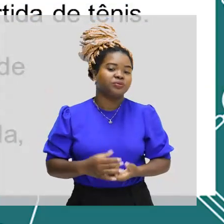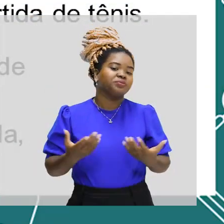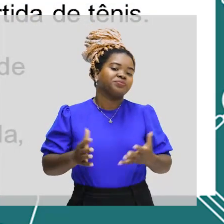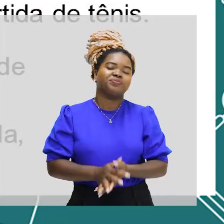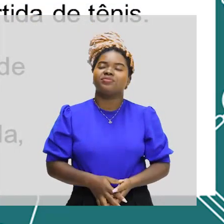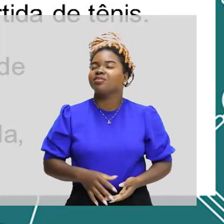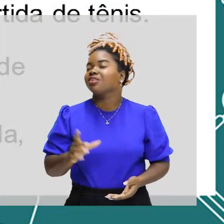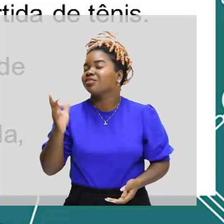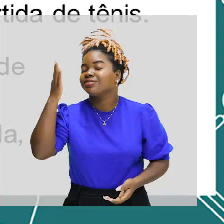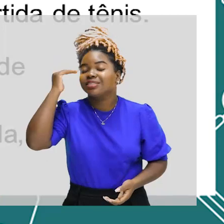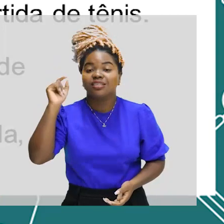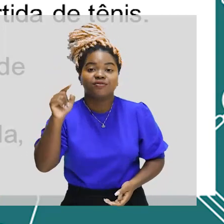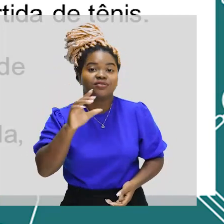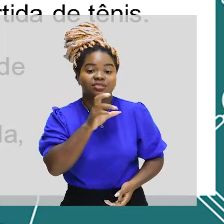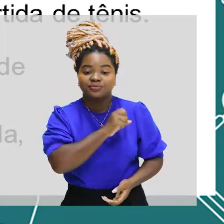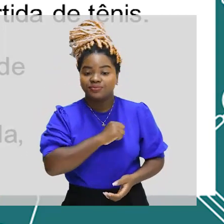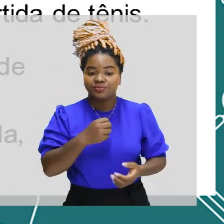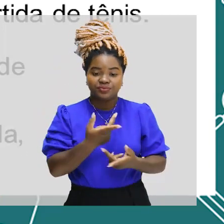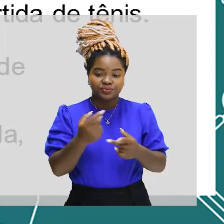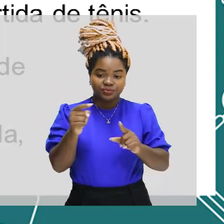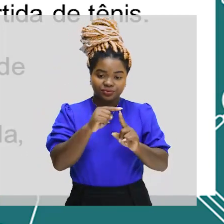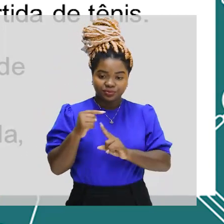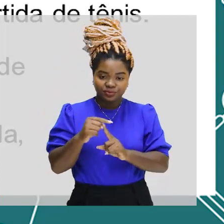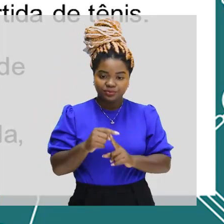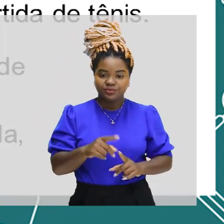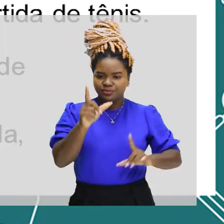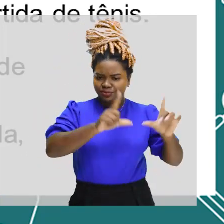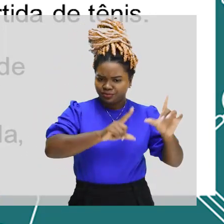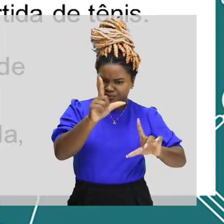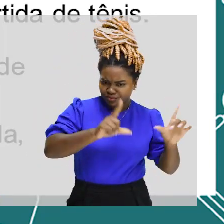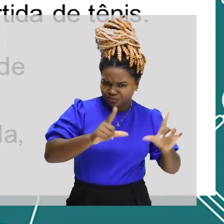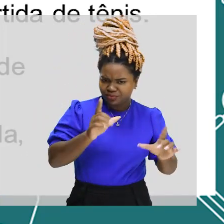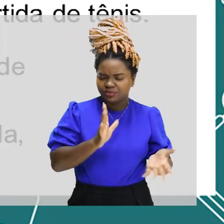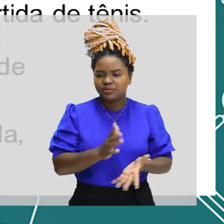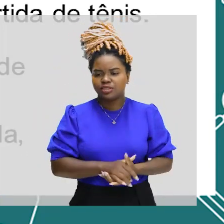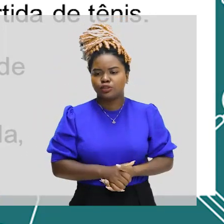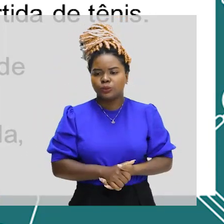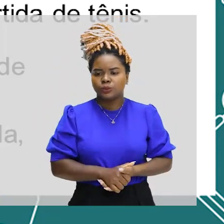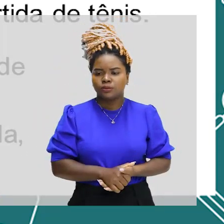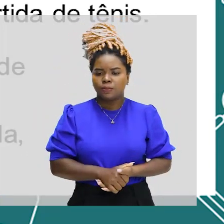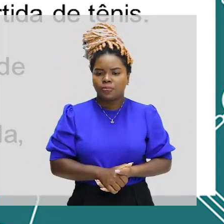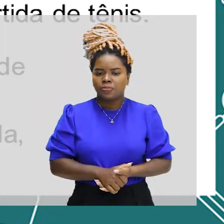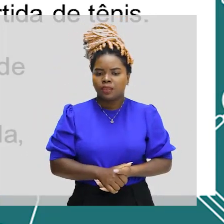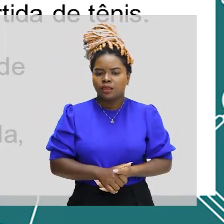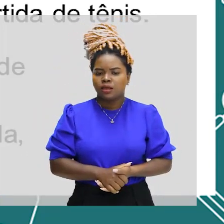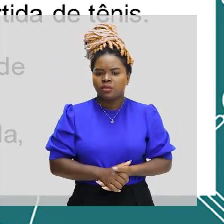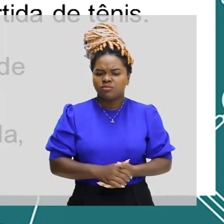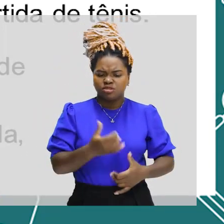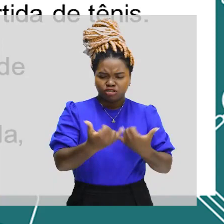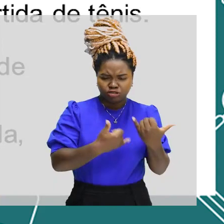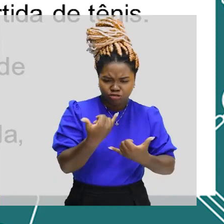que vocês amam. Vários tipos de jogos disputados individualmente em dupla, grupos, fases e assim por diante. Professor, jogos em